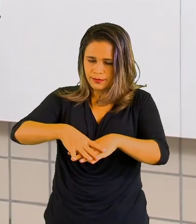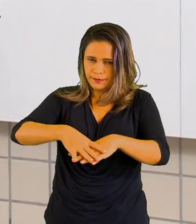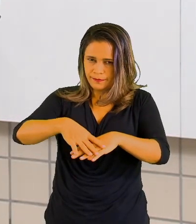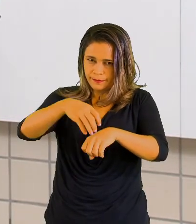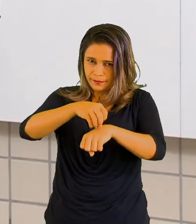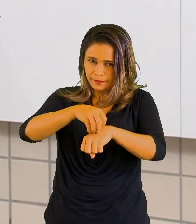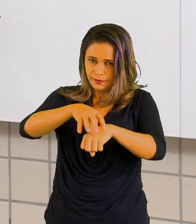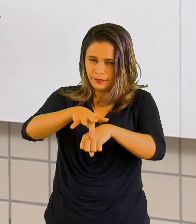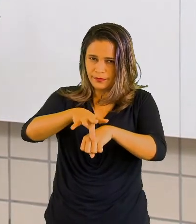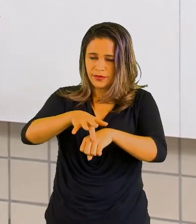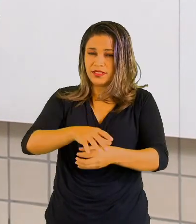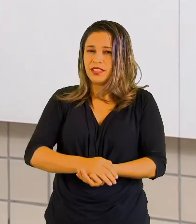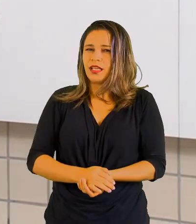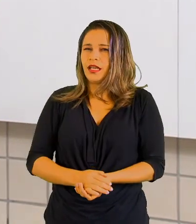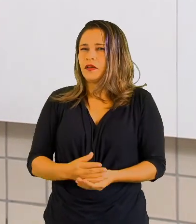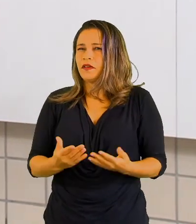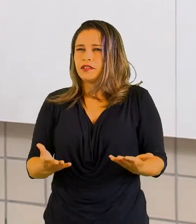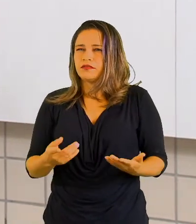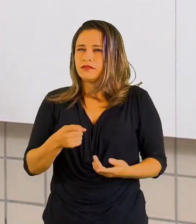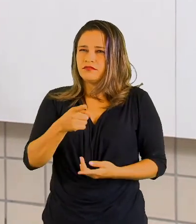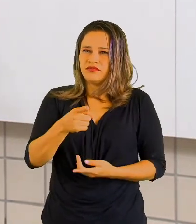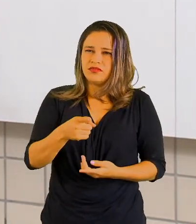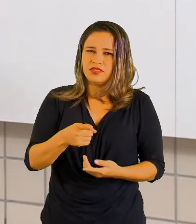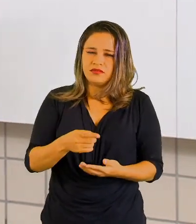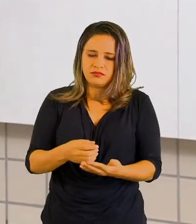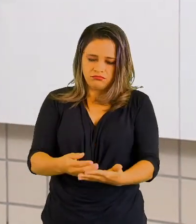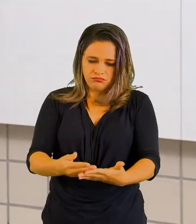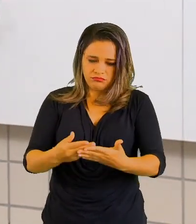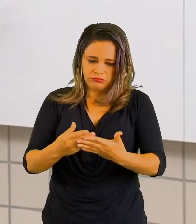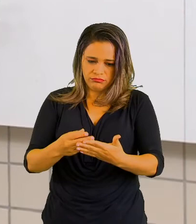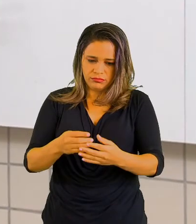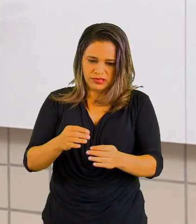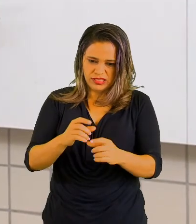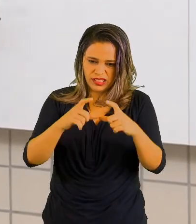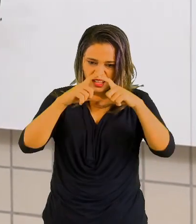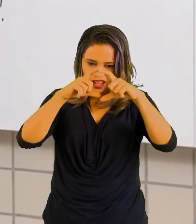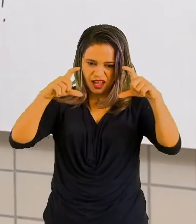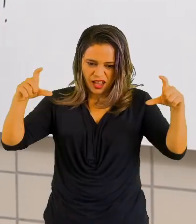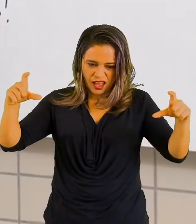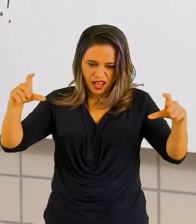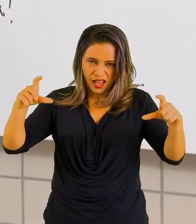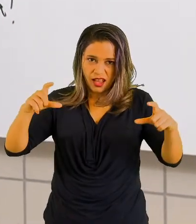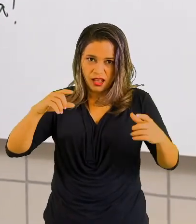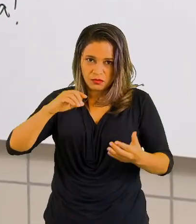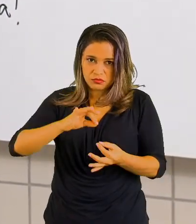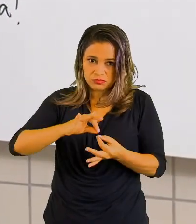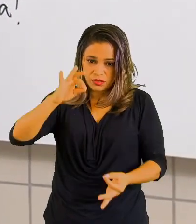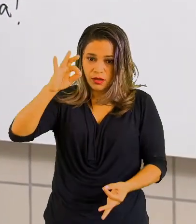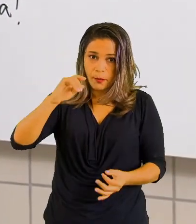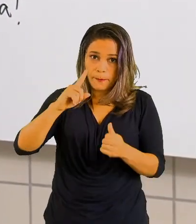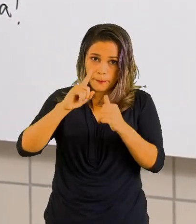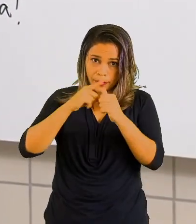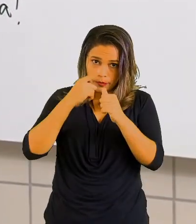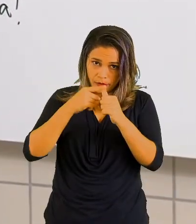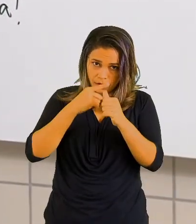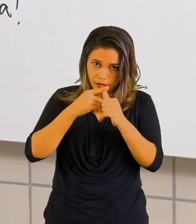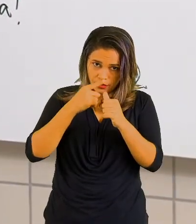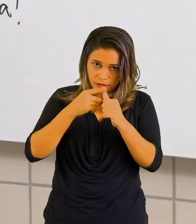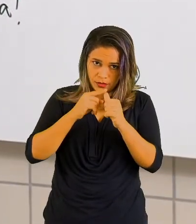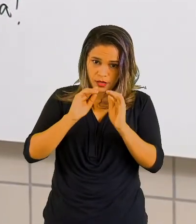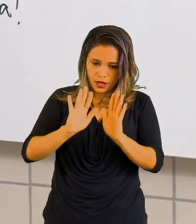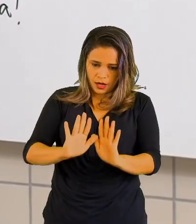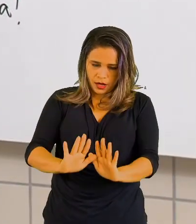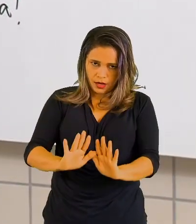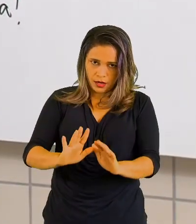se lançar para resolver esse problema grande, faz o fácil. Pega um problema menor, que